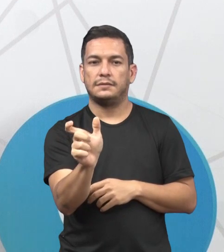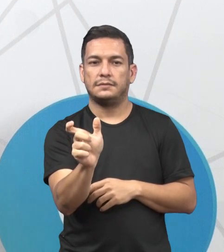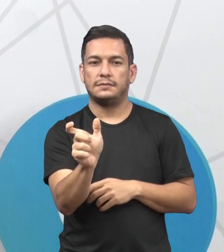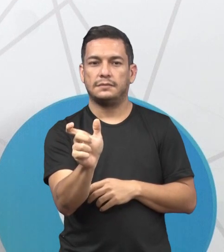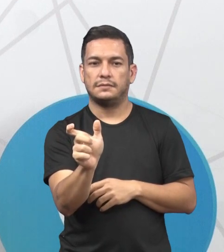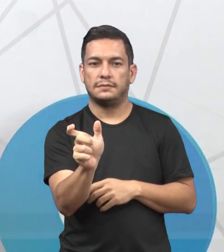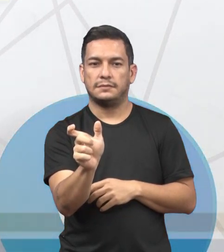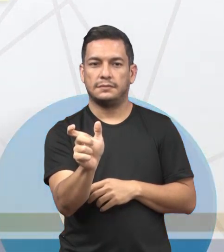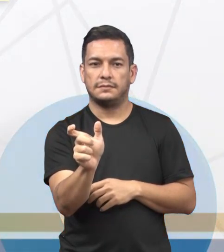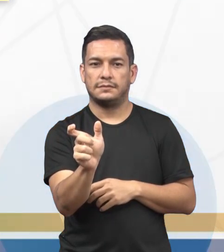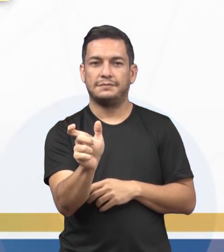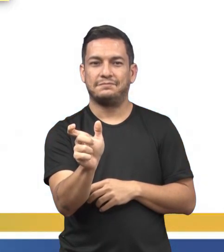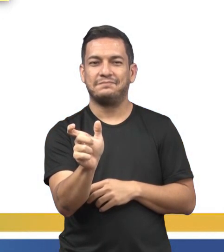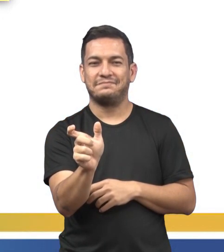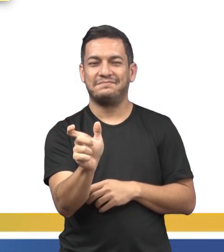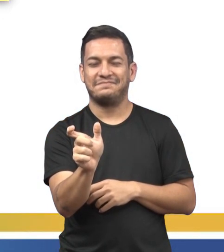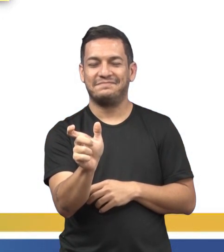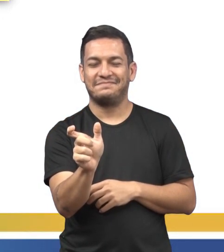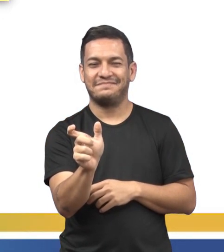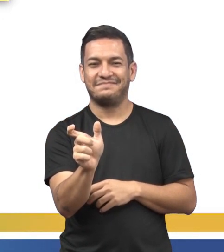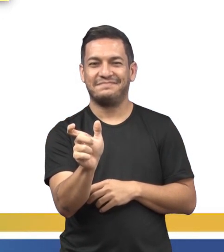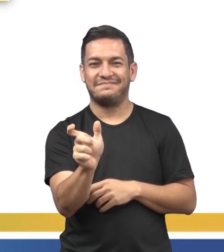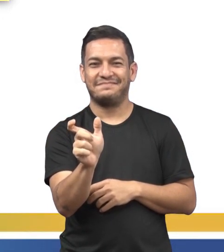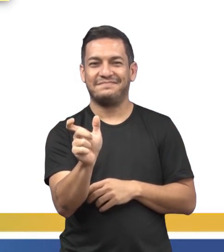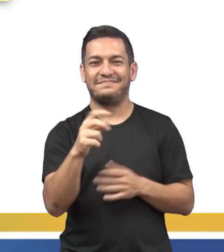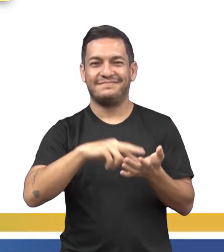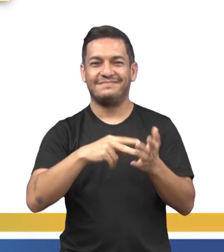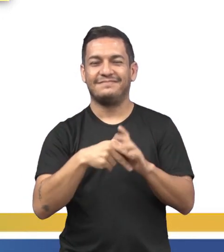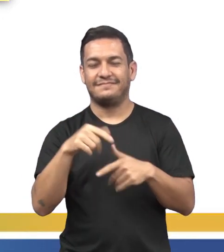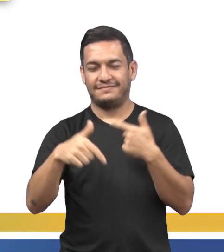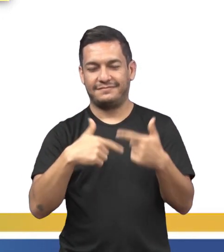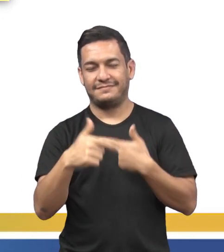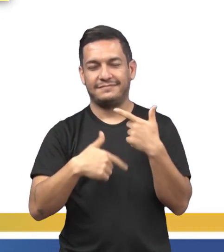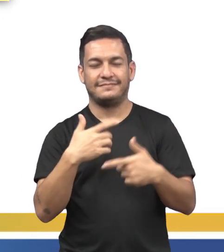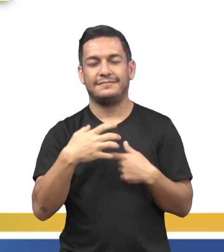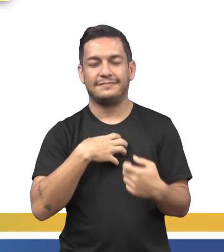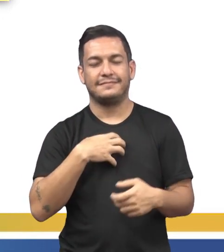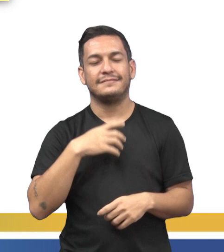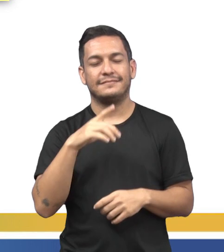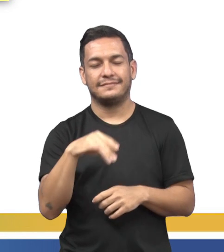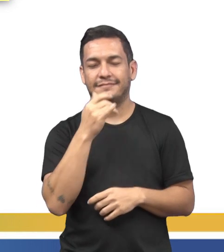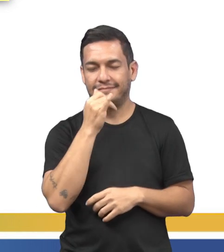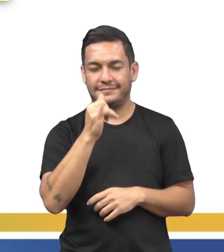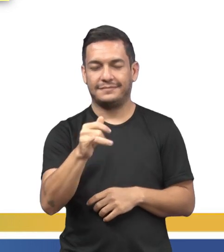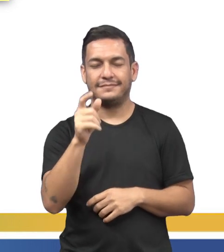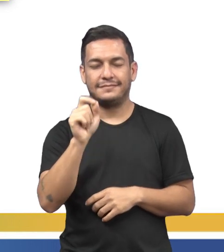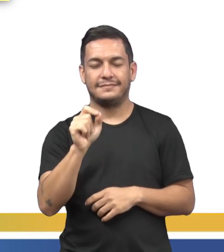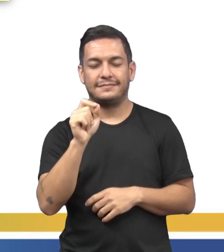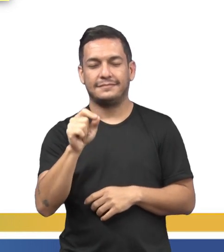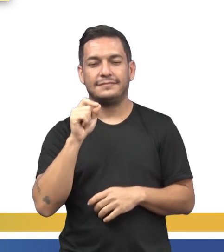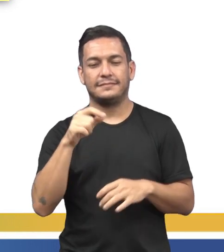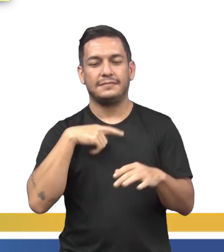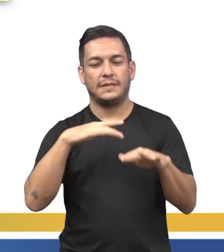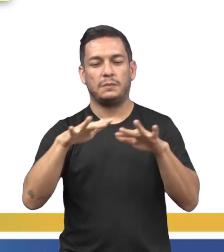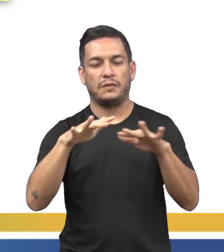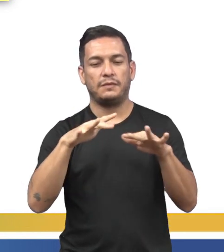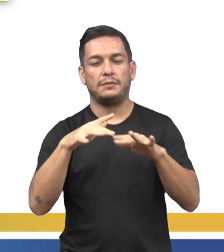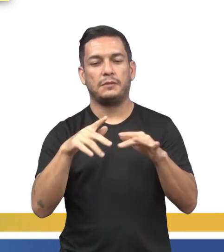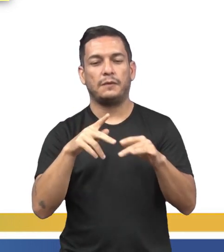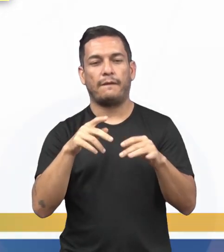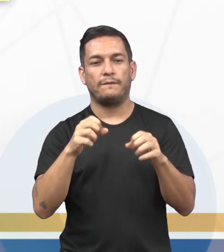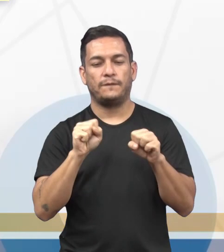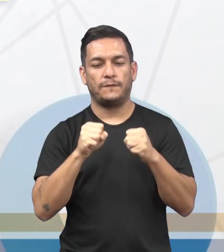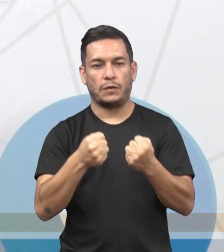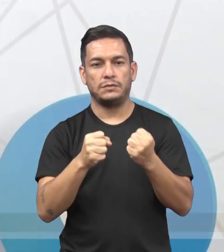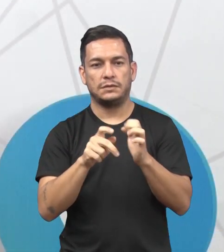e significa mais ou menos trabalho, significa ação. Então, energia é o processo de mover-se por forças próprias,